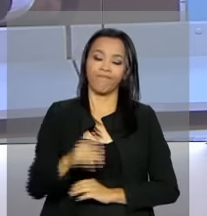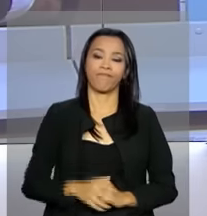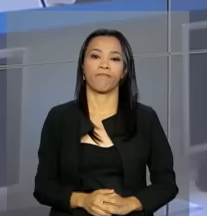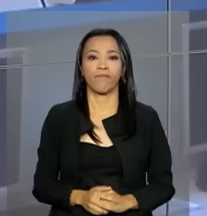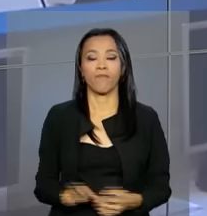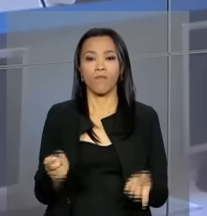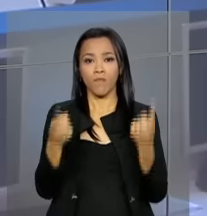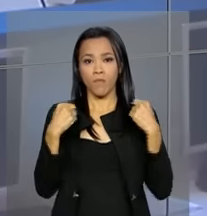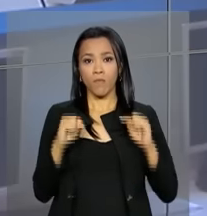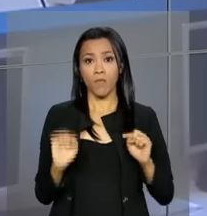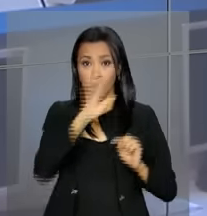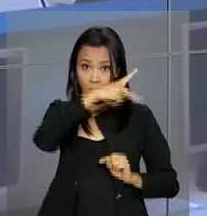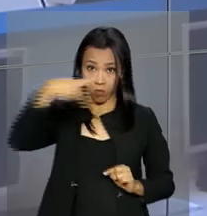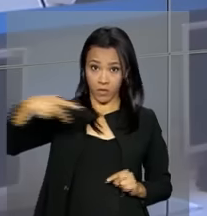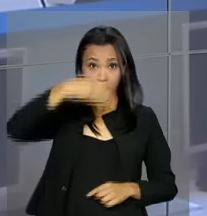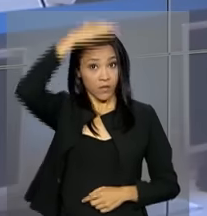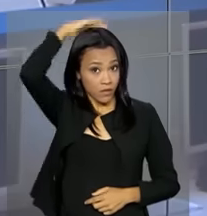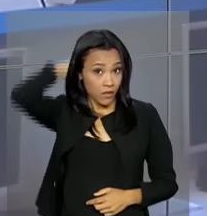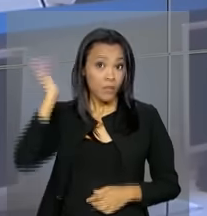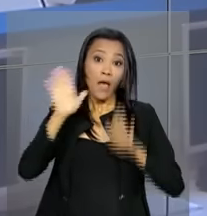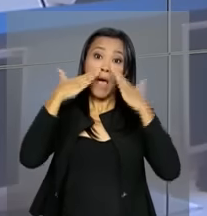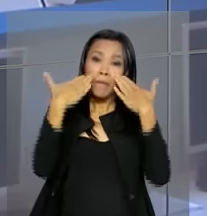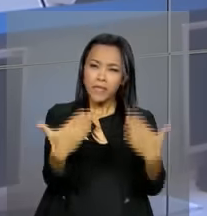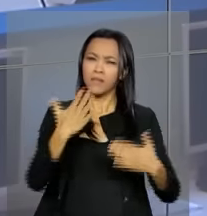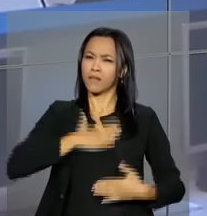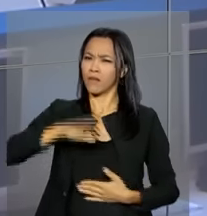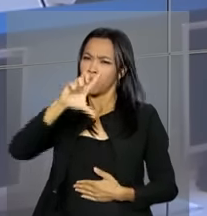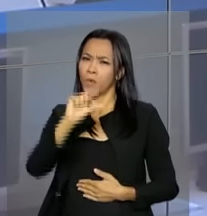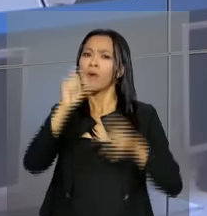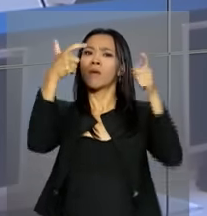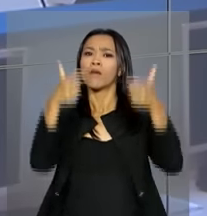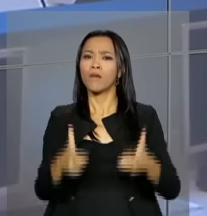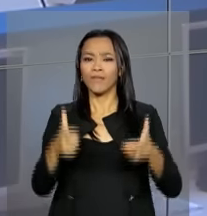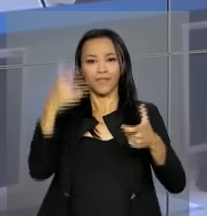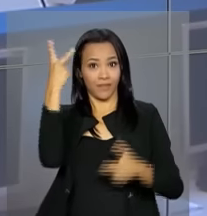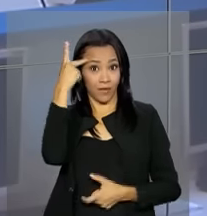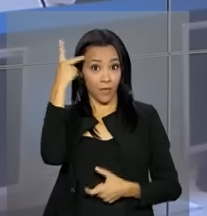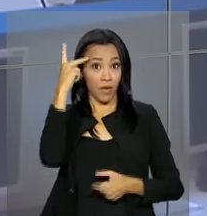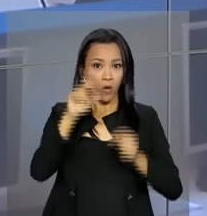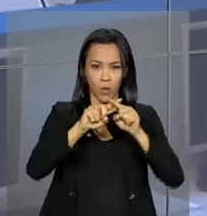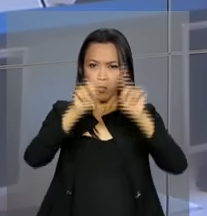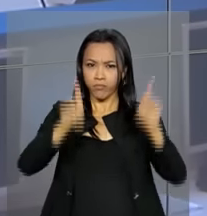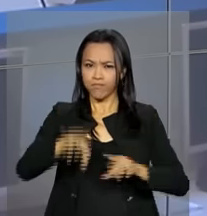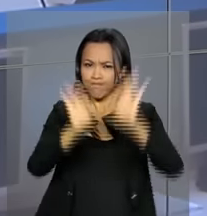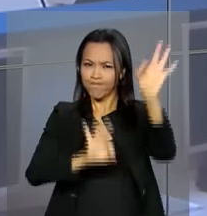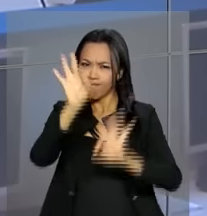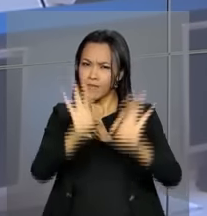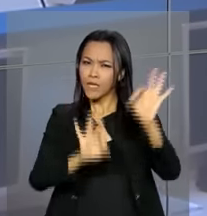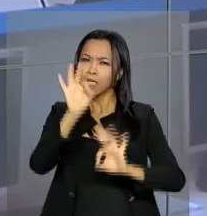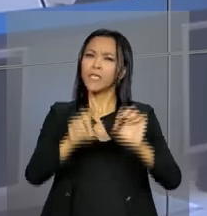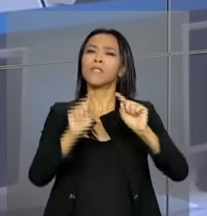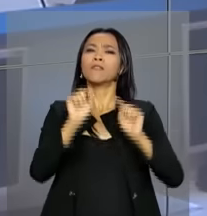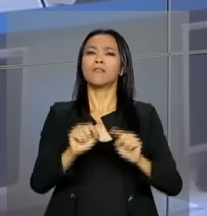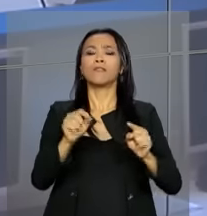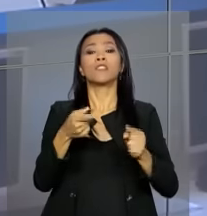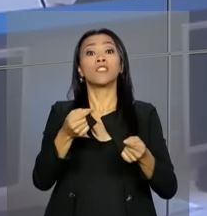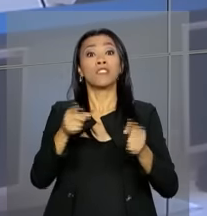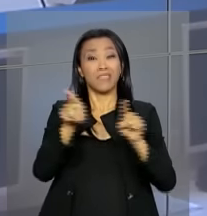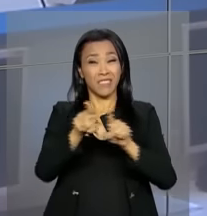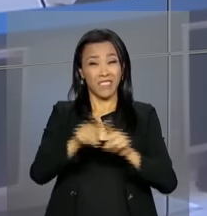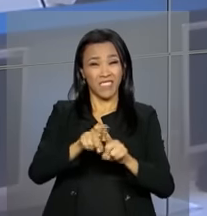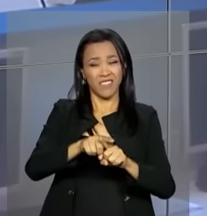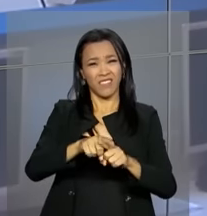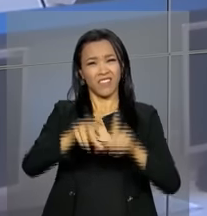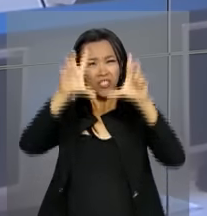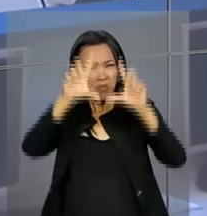Fevereiro o presidente Michel Temer apresenta daqui a pouco em São Paulo o plano de modernização e desburocratização